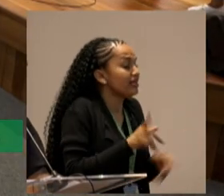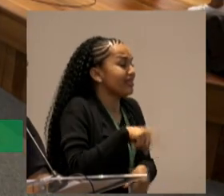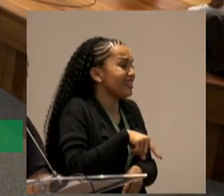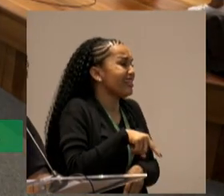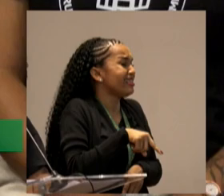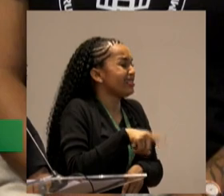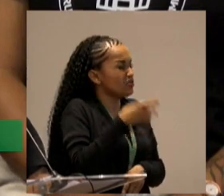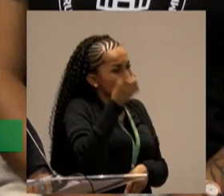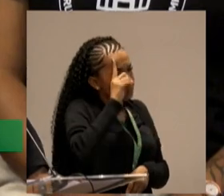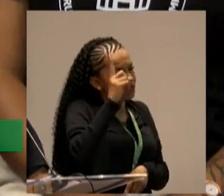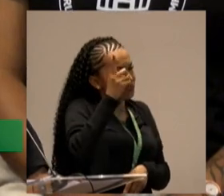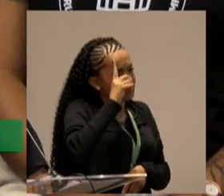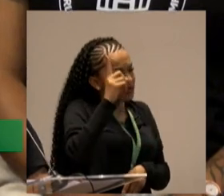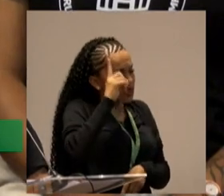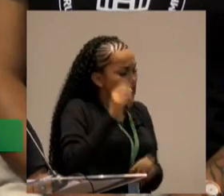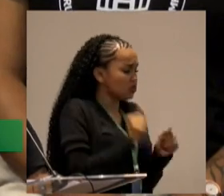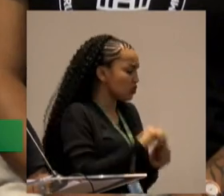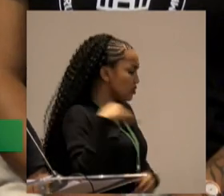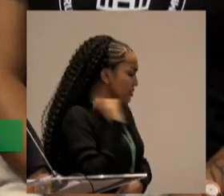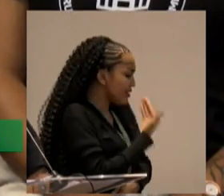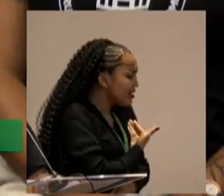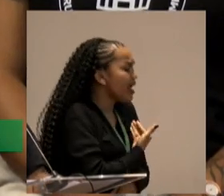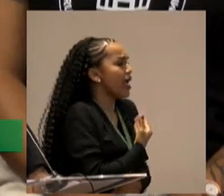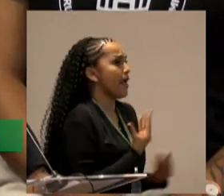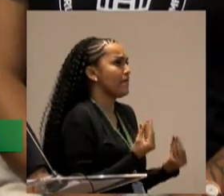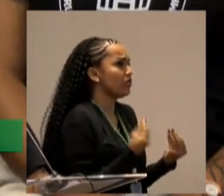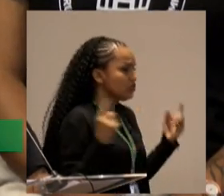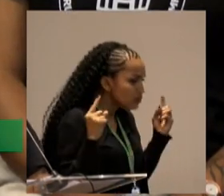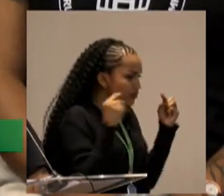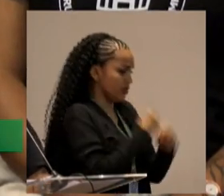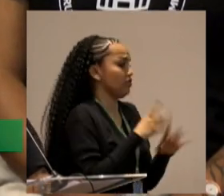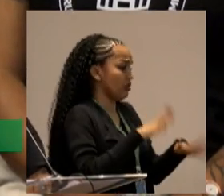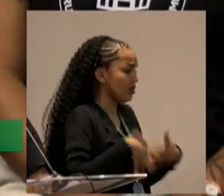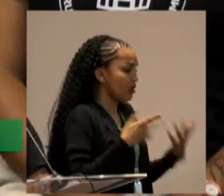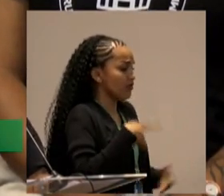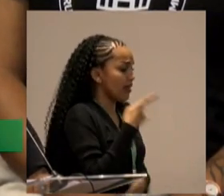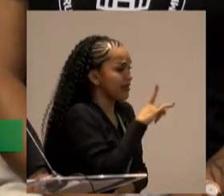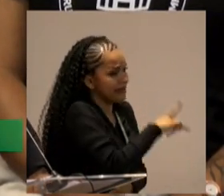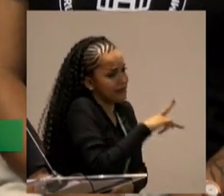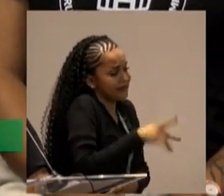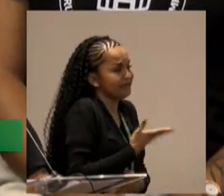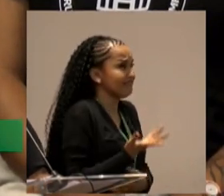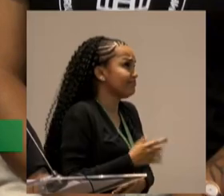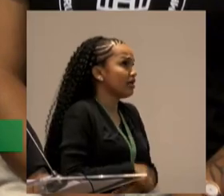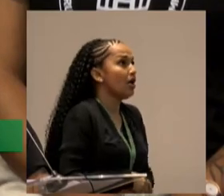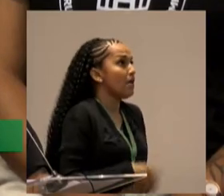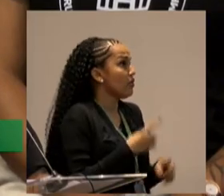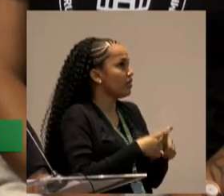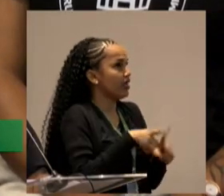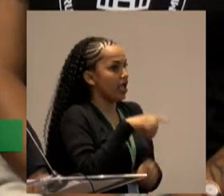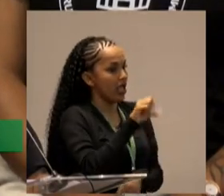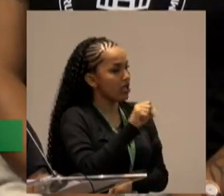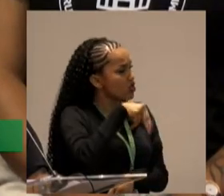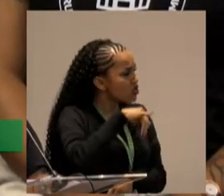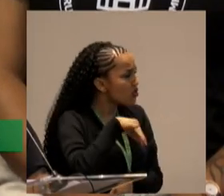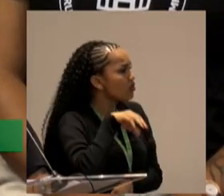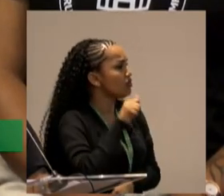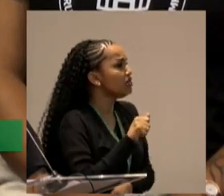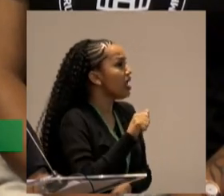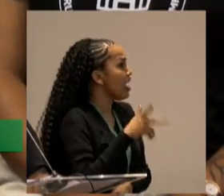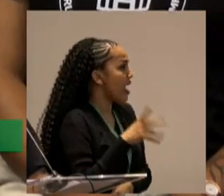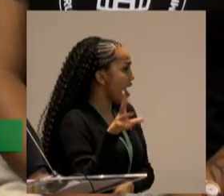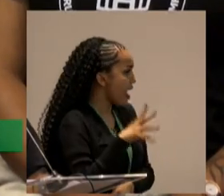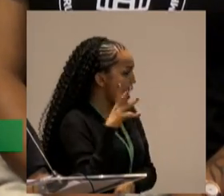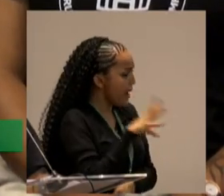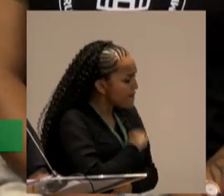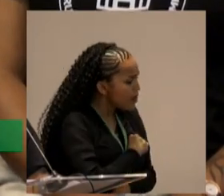está todos os dias ali com a gente. É muito difícil falar dela, porque Sônia Carvalho é amor